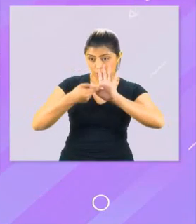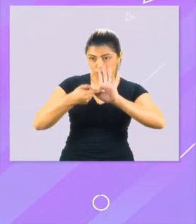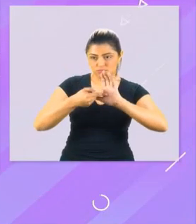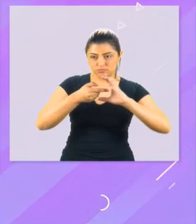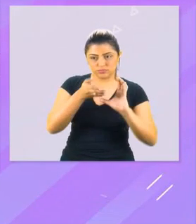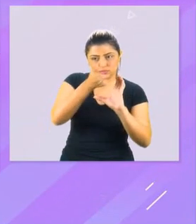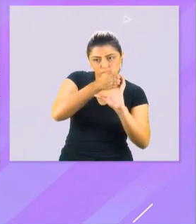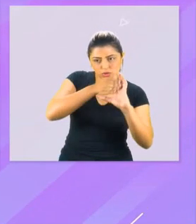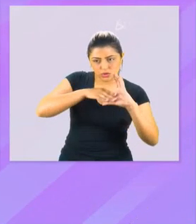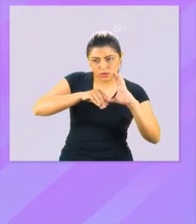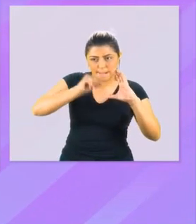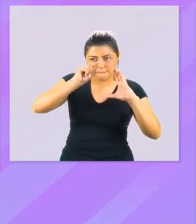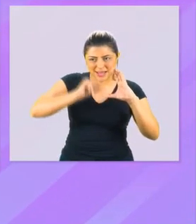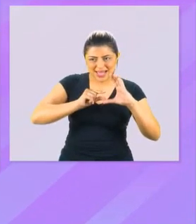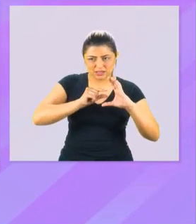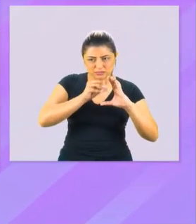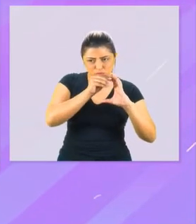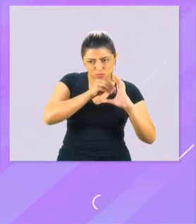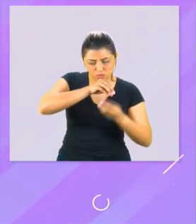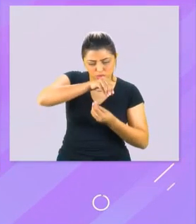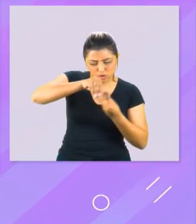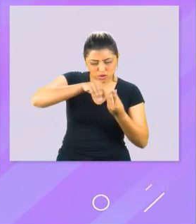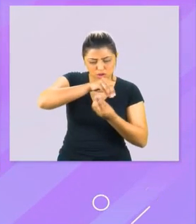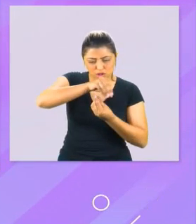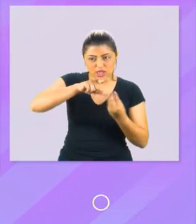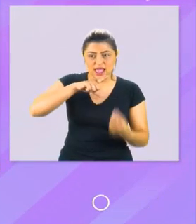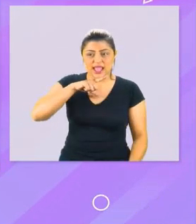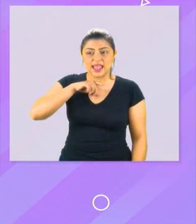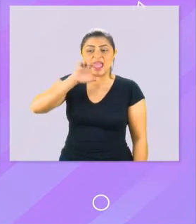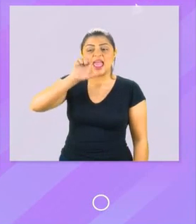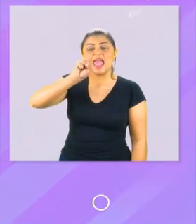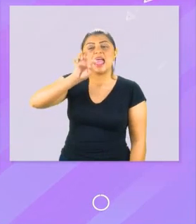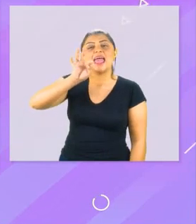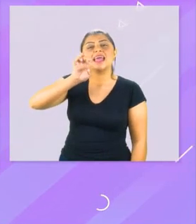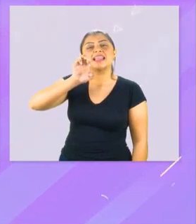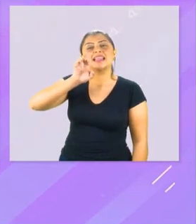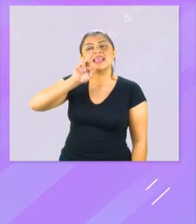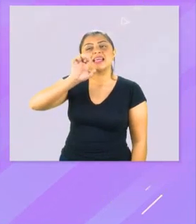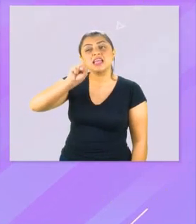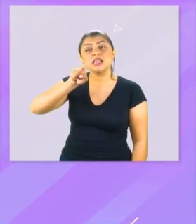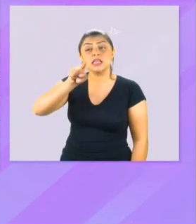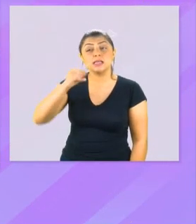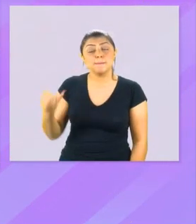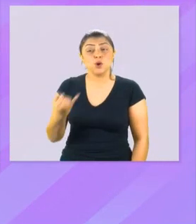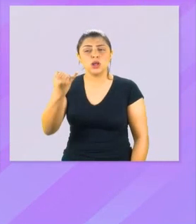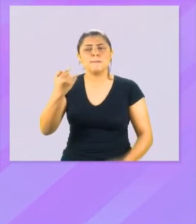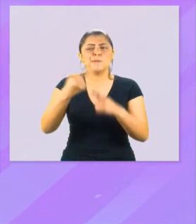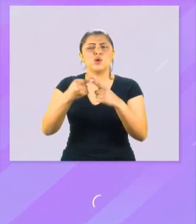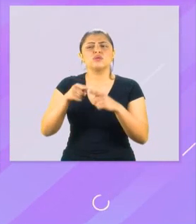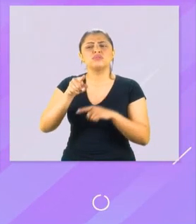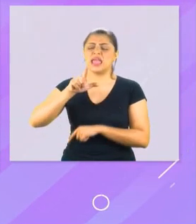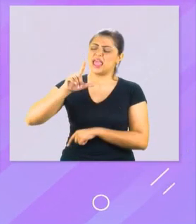apenas pouca quantidade de triglicerídeos e ela vai ser riquíssima em ésteres de colesterila. E